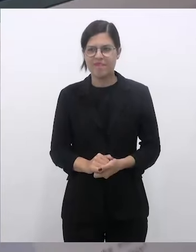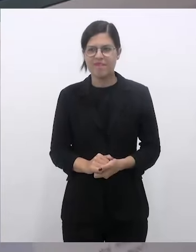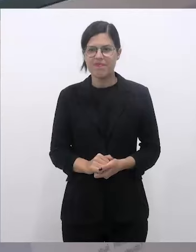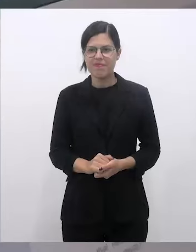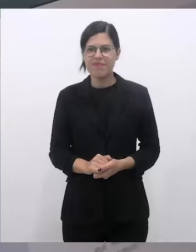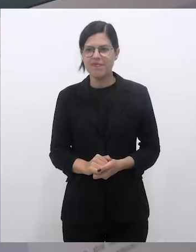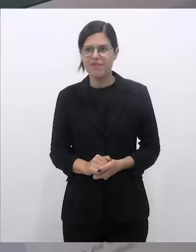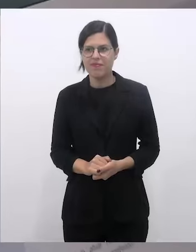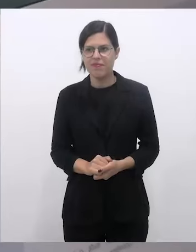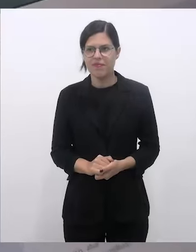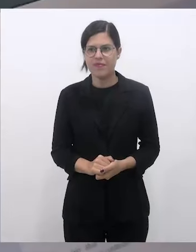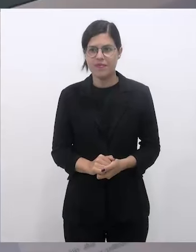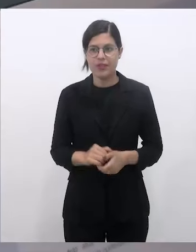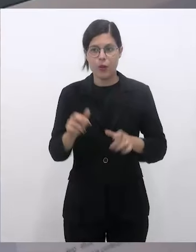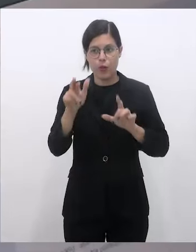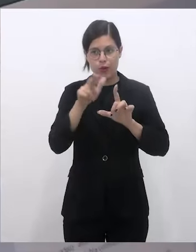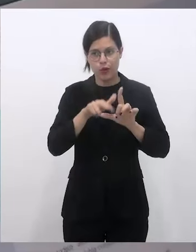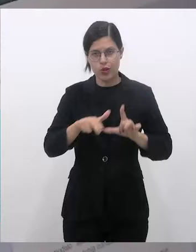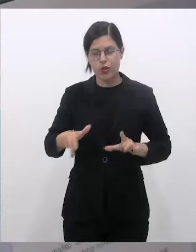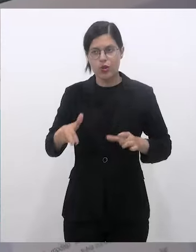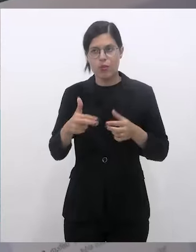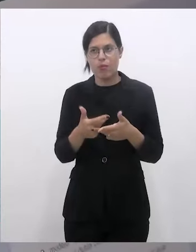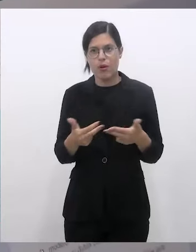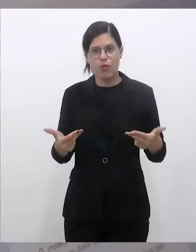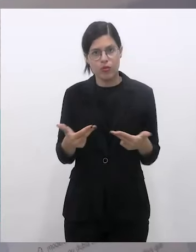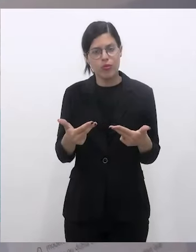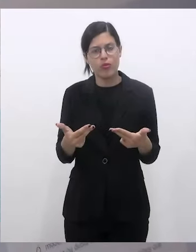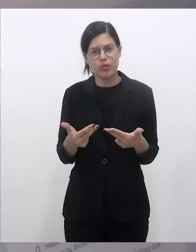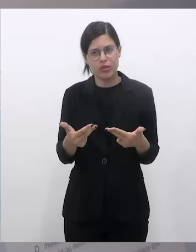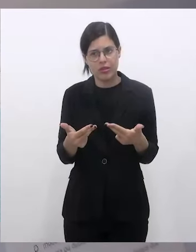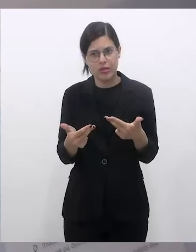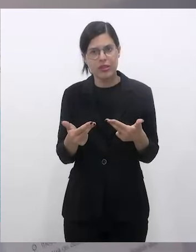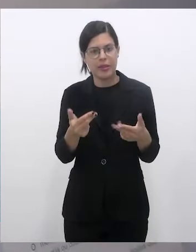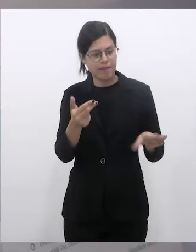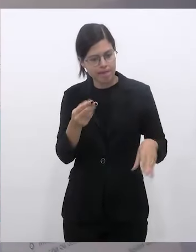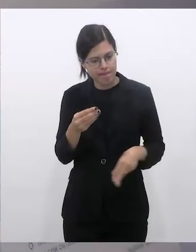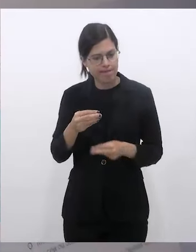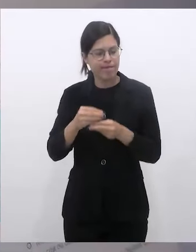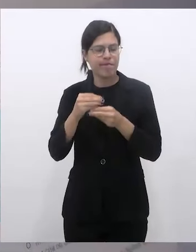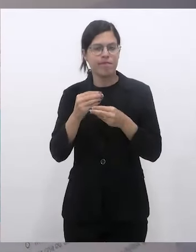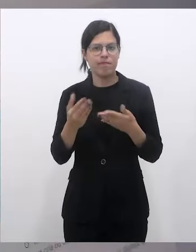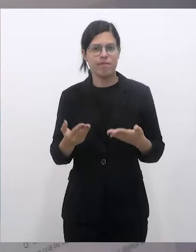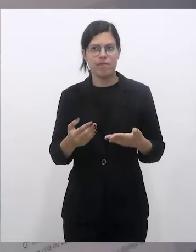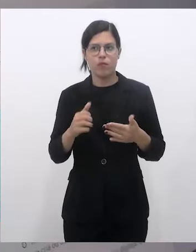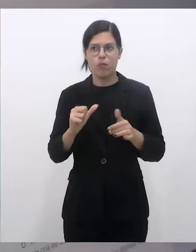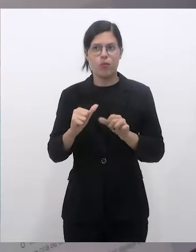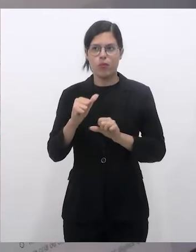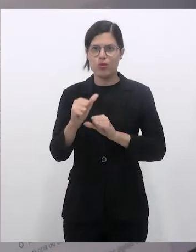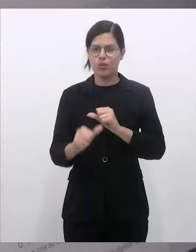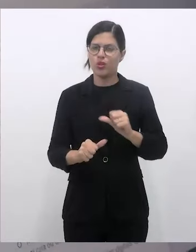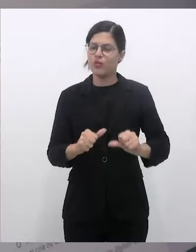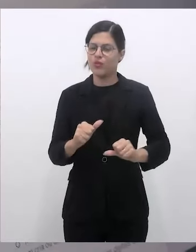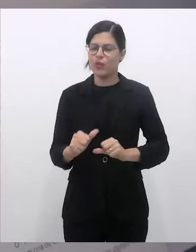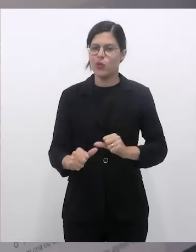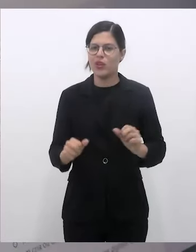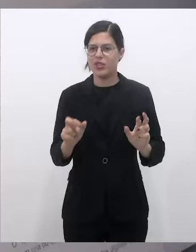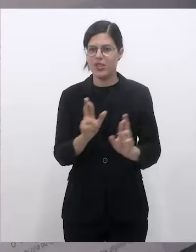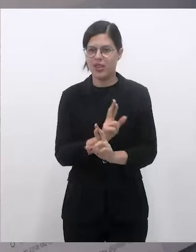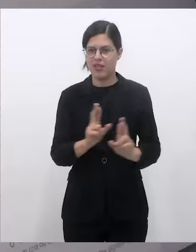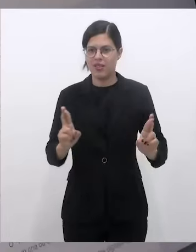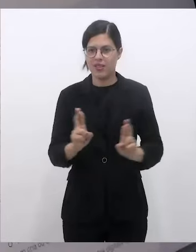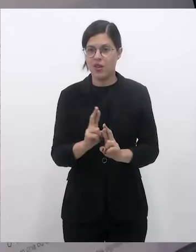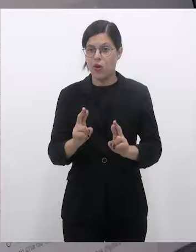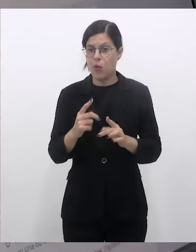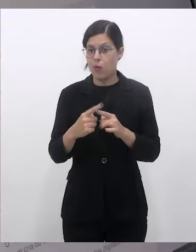É verdade, porque assim, o streaming foi uma coisa que veio para agregar bastante, né? E modificou toda